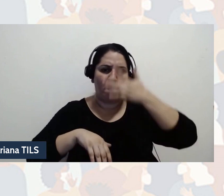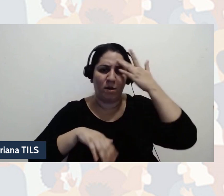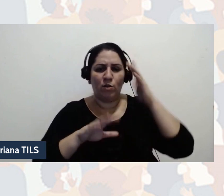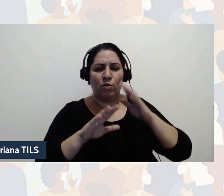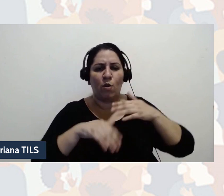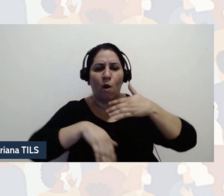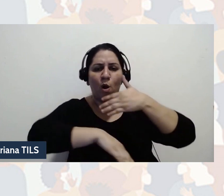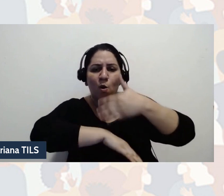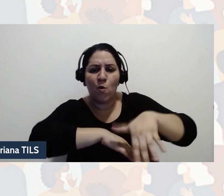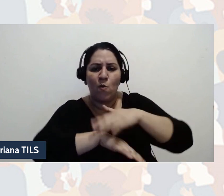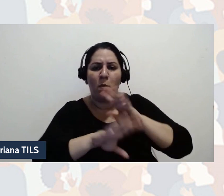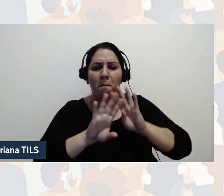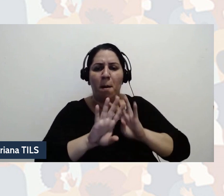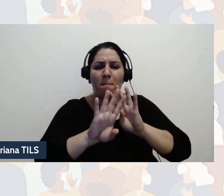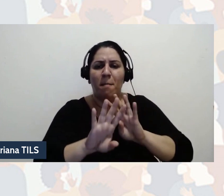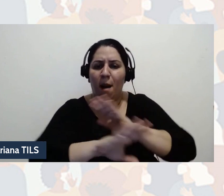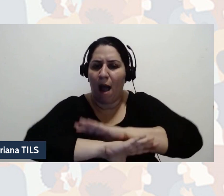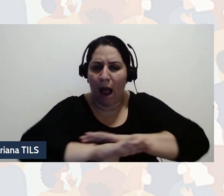né?